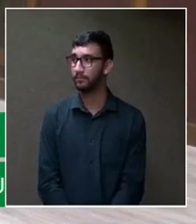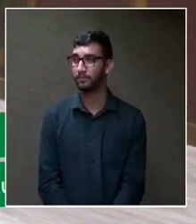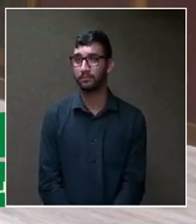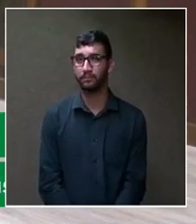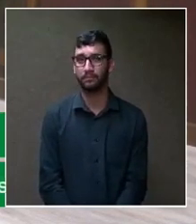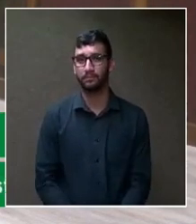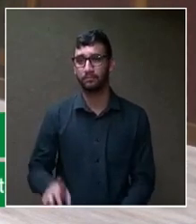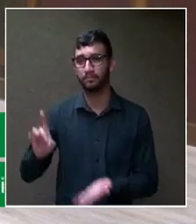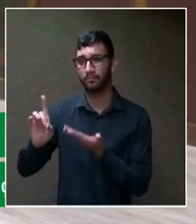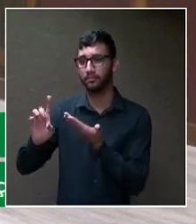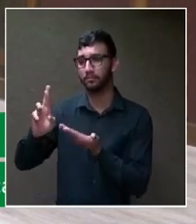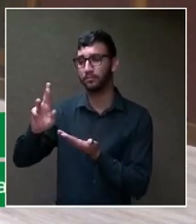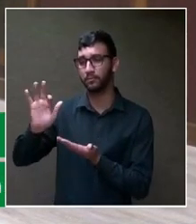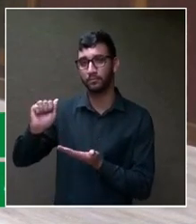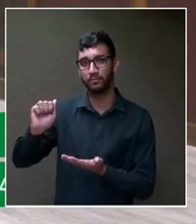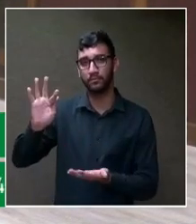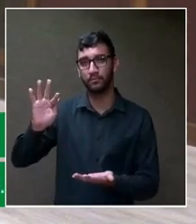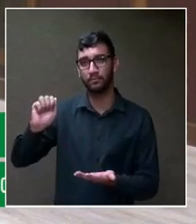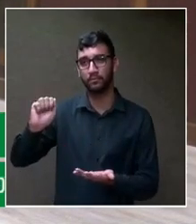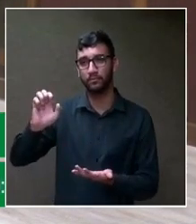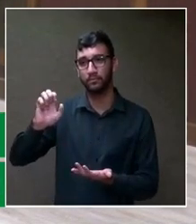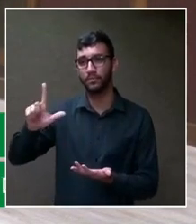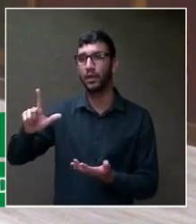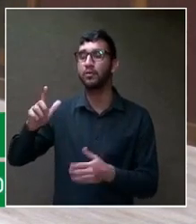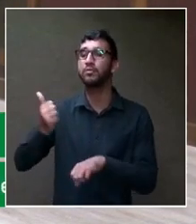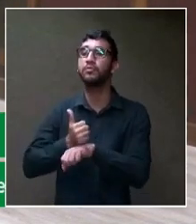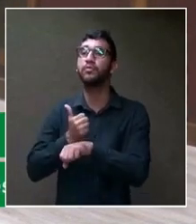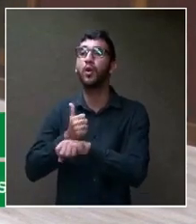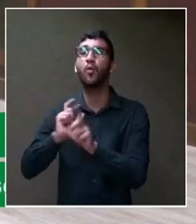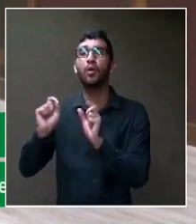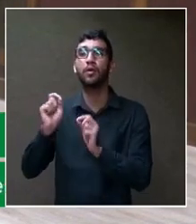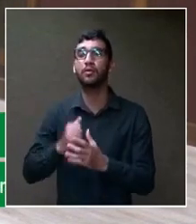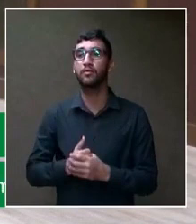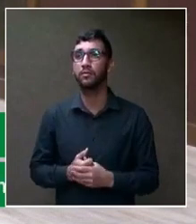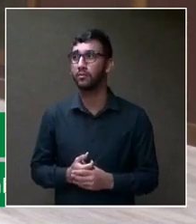O Rafael, ele, qual é a profissão dele?